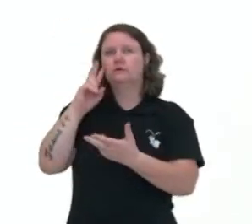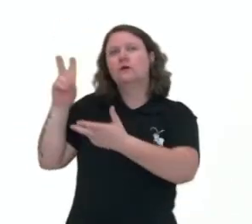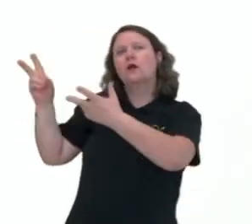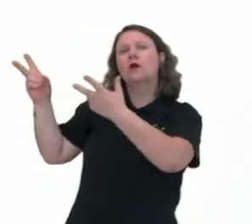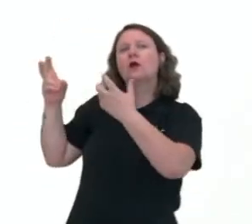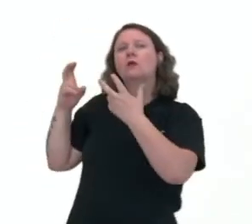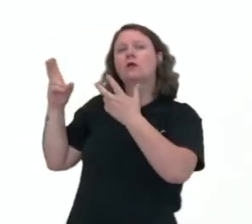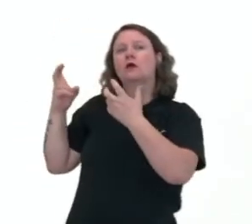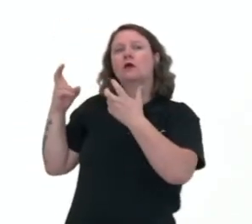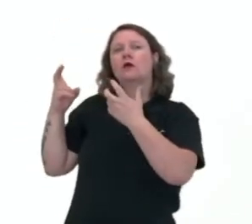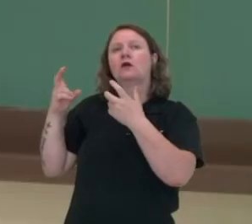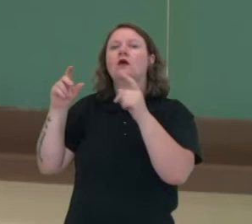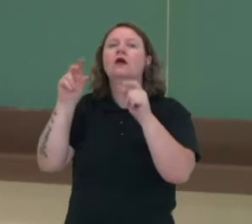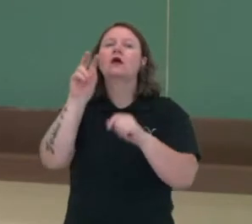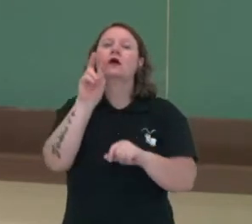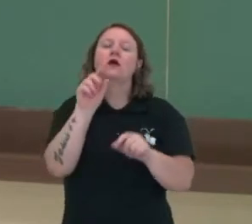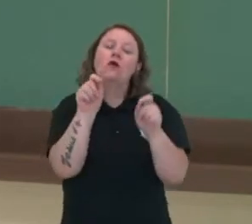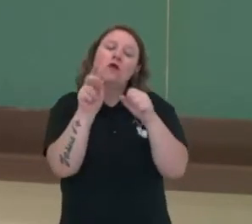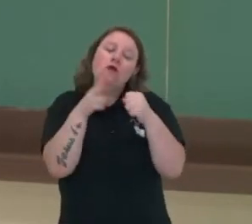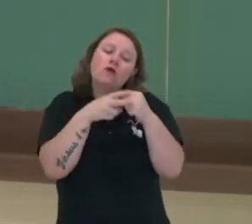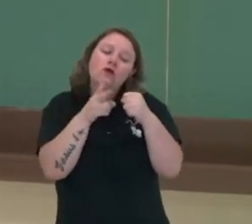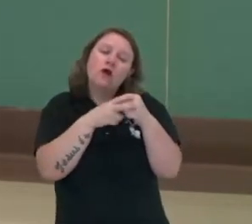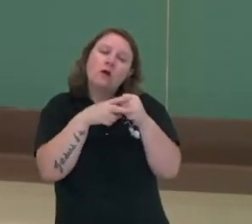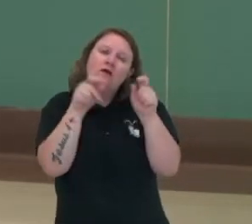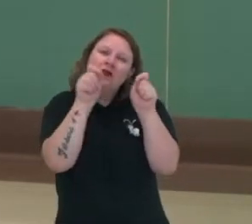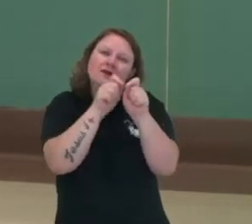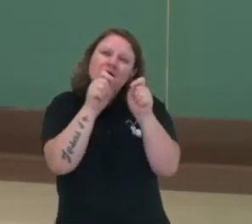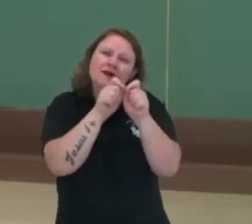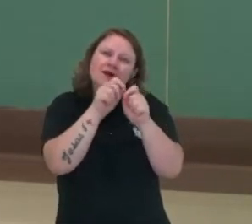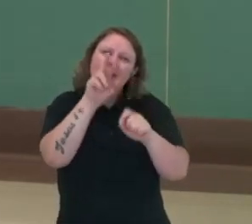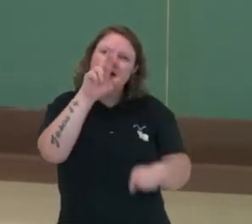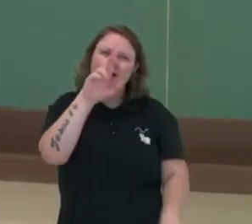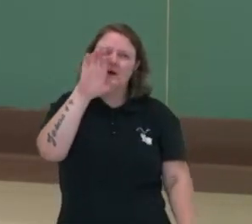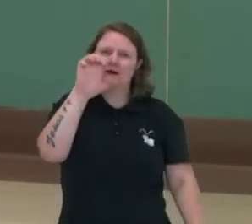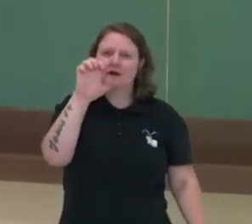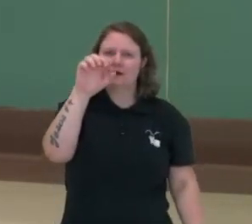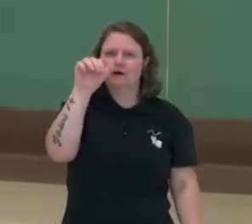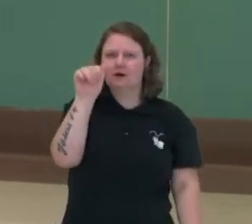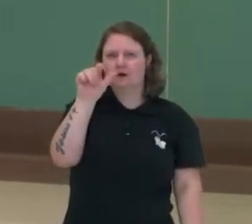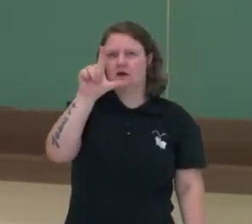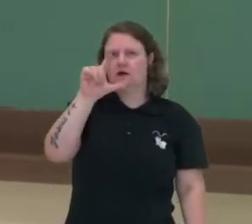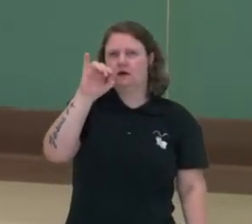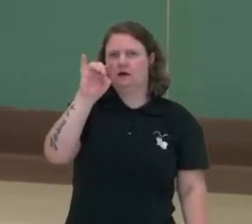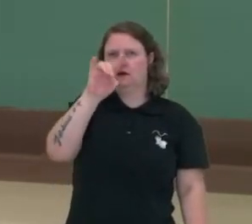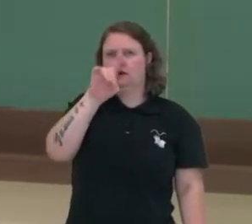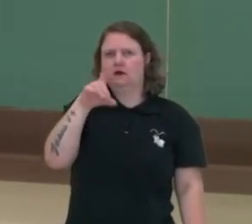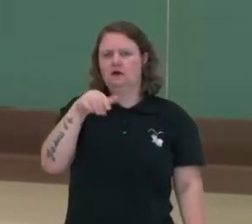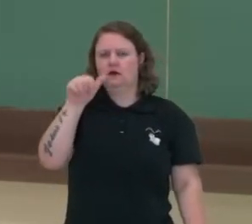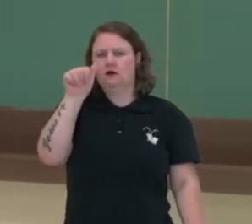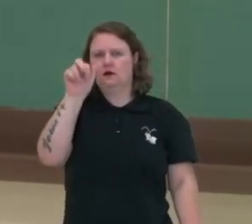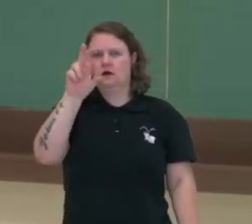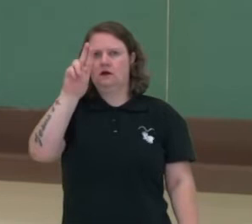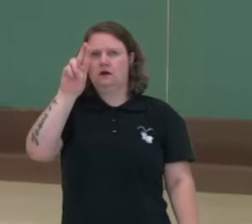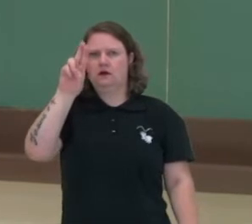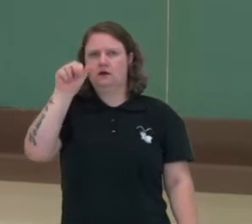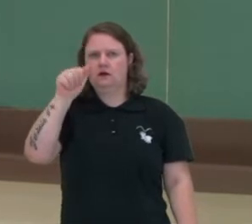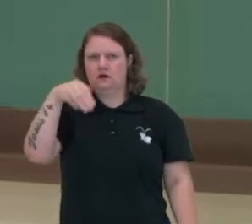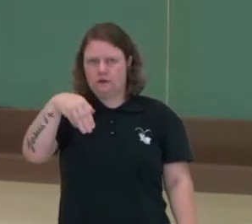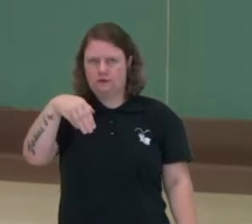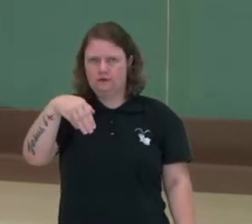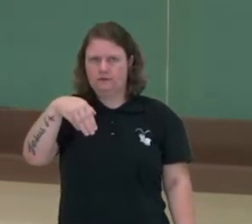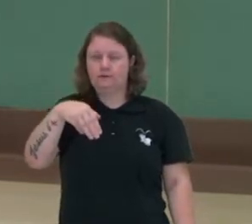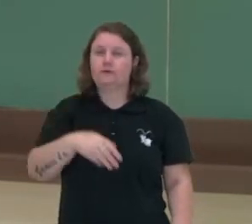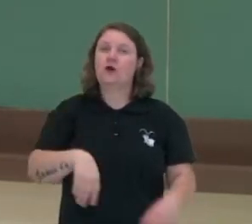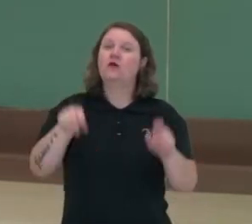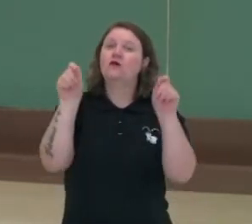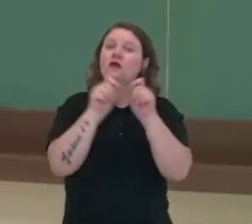verbo, ó, realizaram, certo? É um único verbo, portanto, uma única oração. Então, aqui o